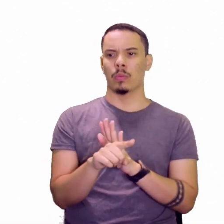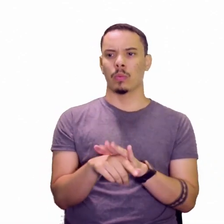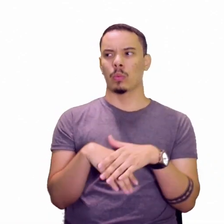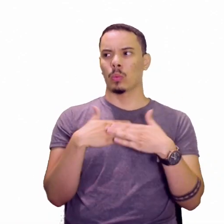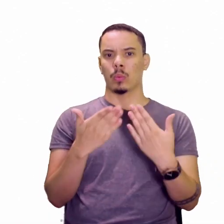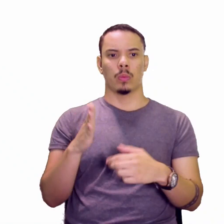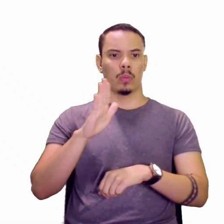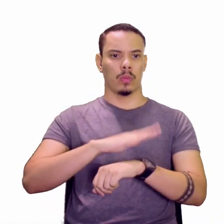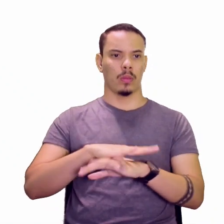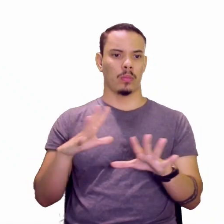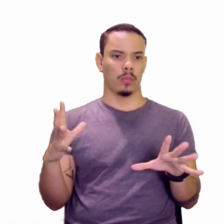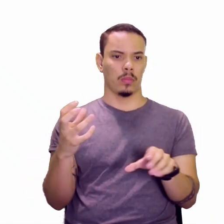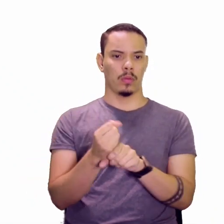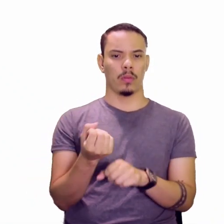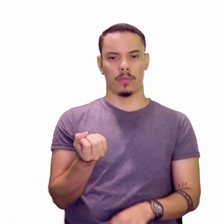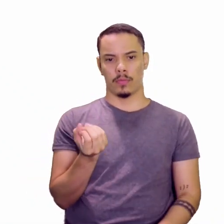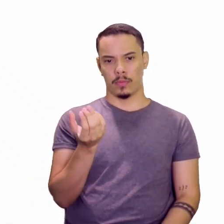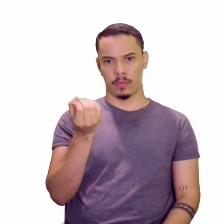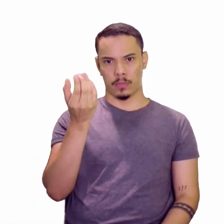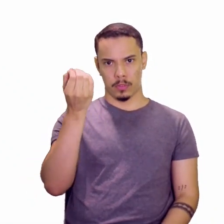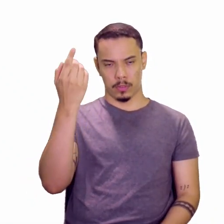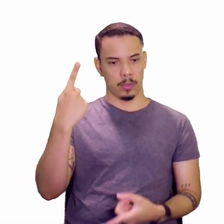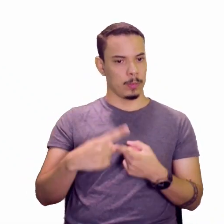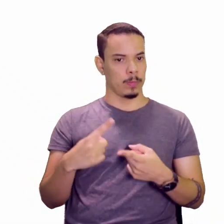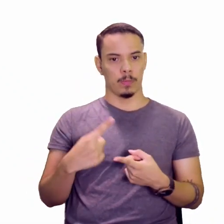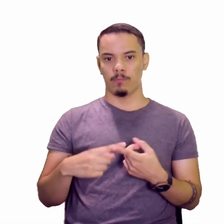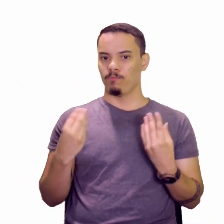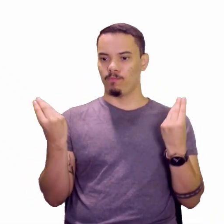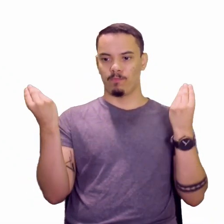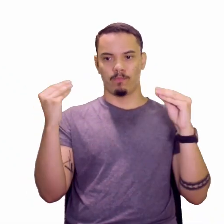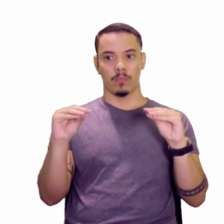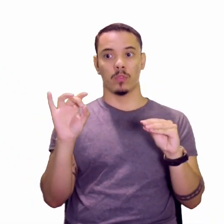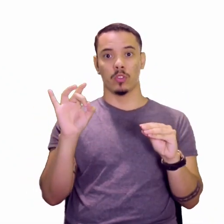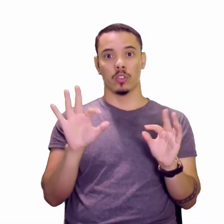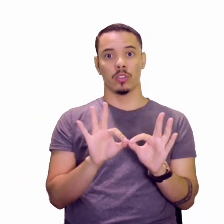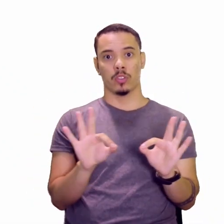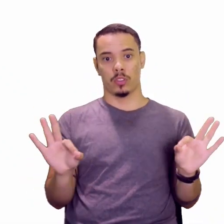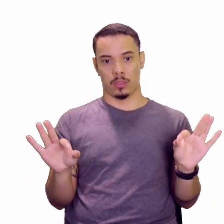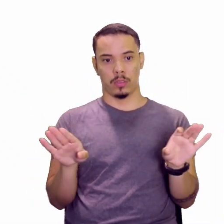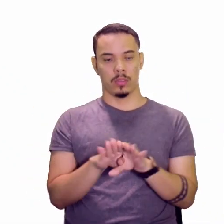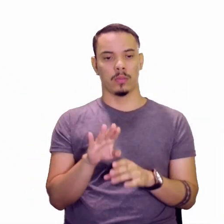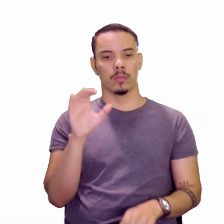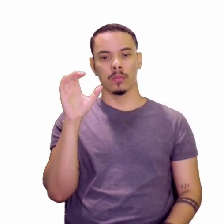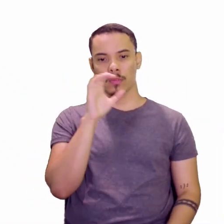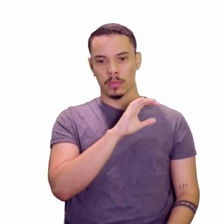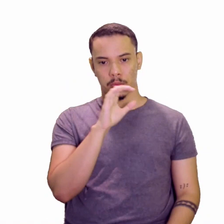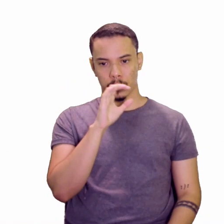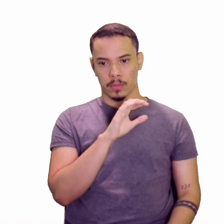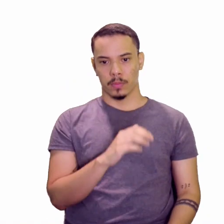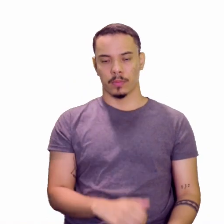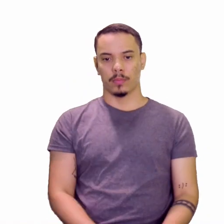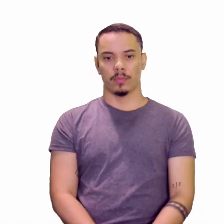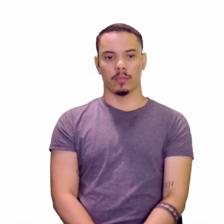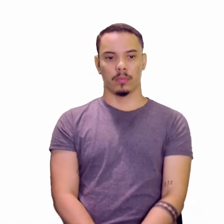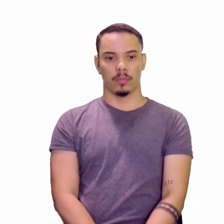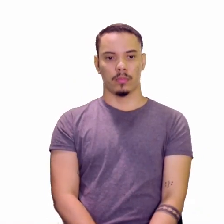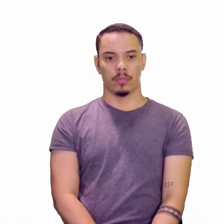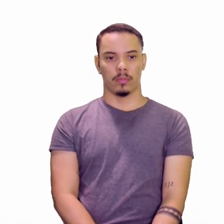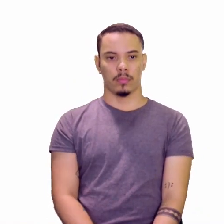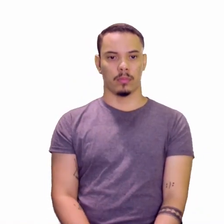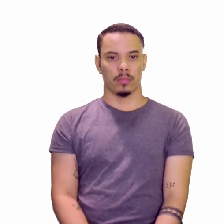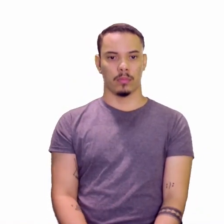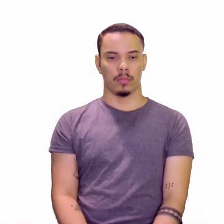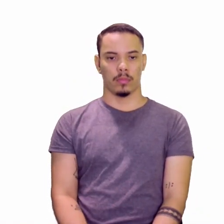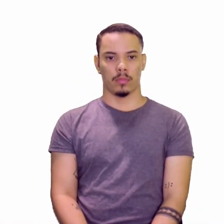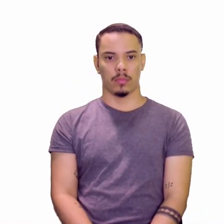o tempo total de viagem? Porque aqui não foi dado os tempos, só distâncias e velocidades. Isso. E a segunda pergunta.